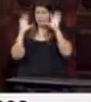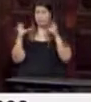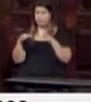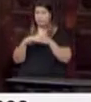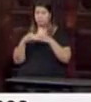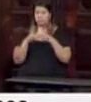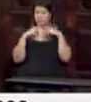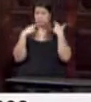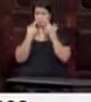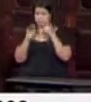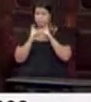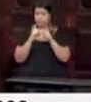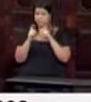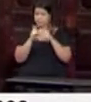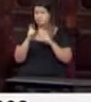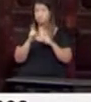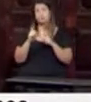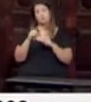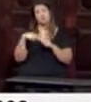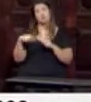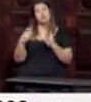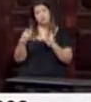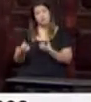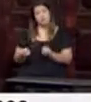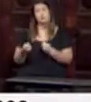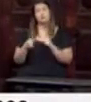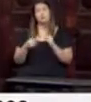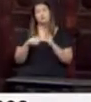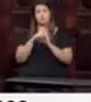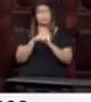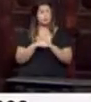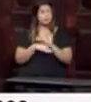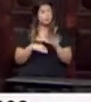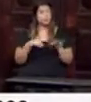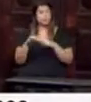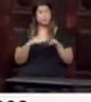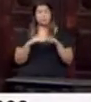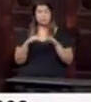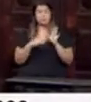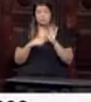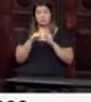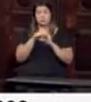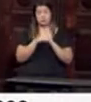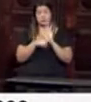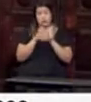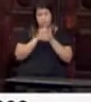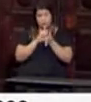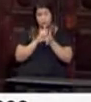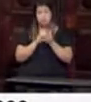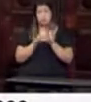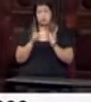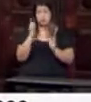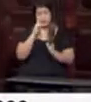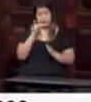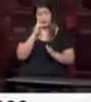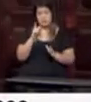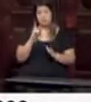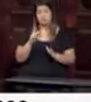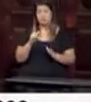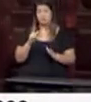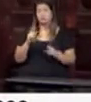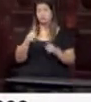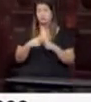de Líderes. Nós somos favoráveis ao processo de antecipação de receitas pela